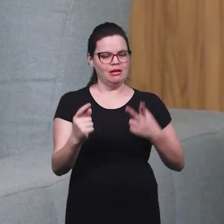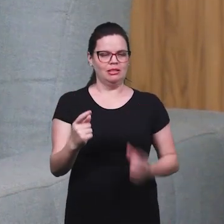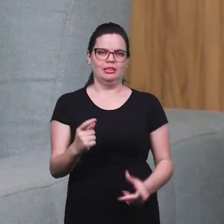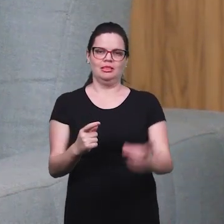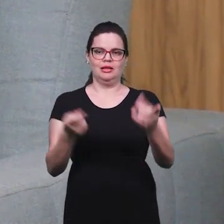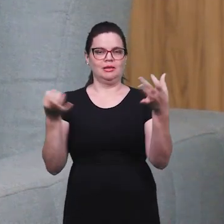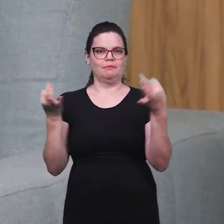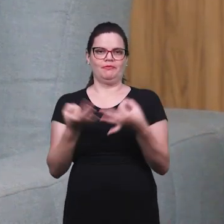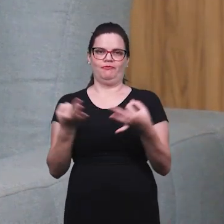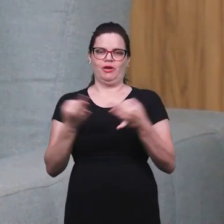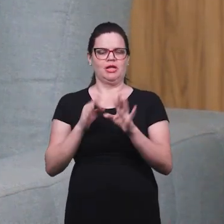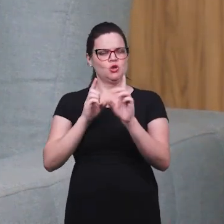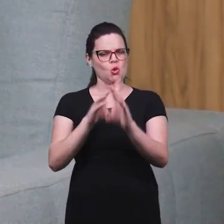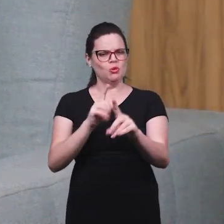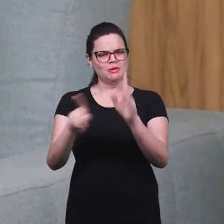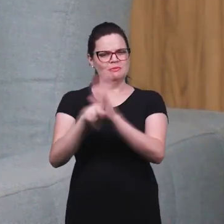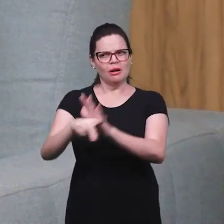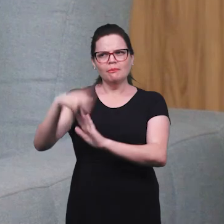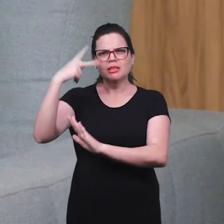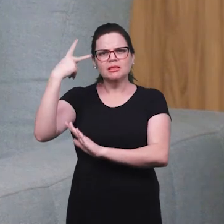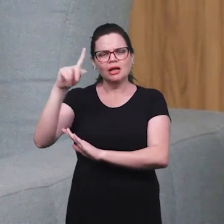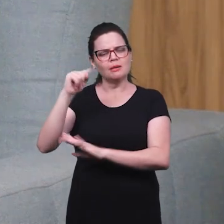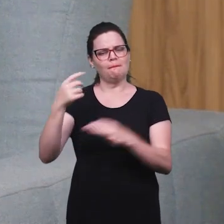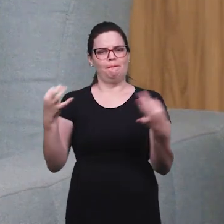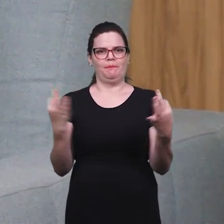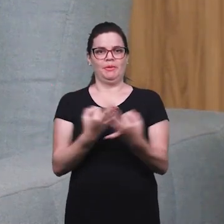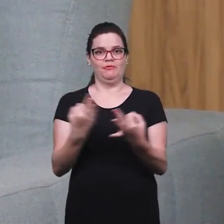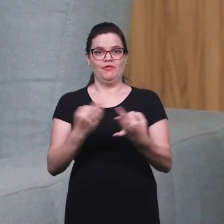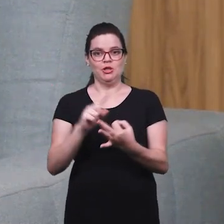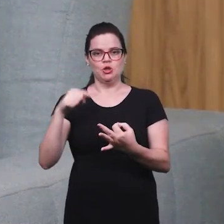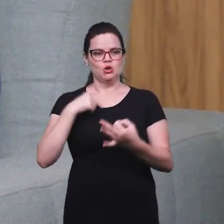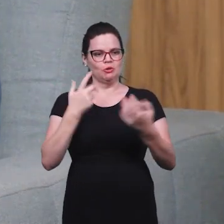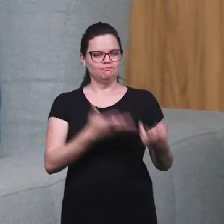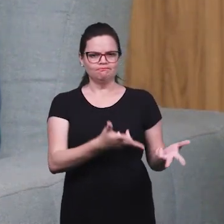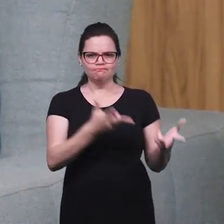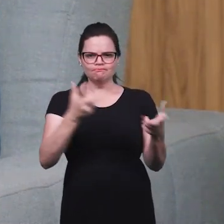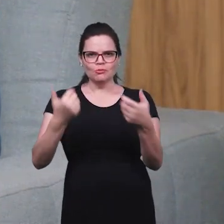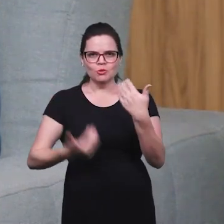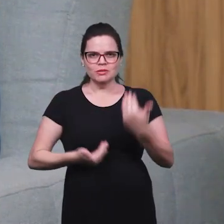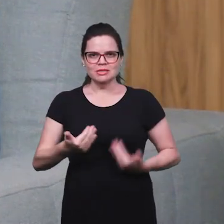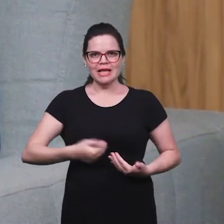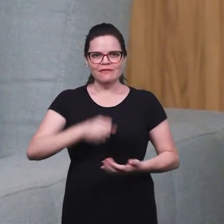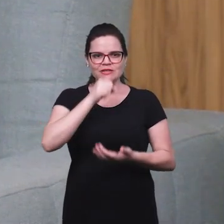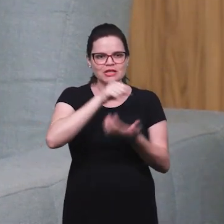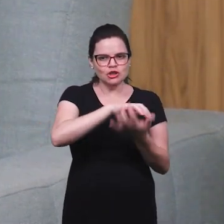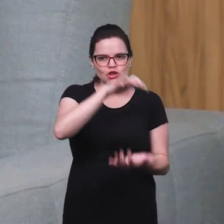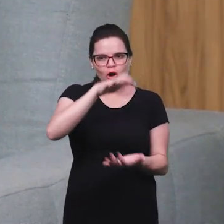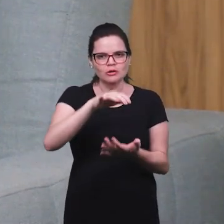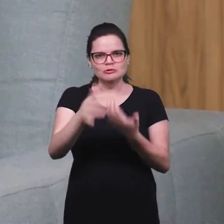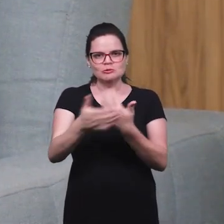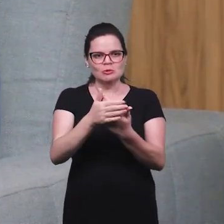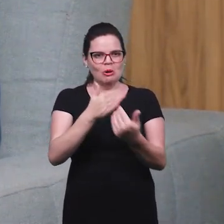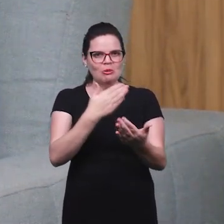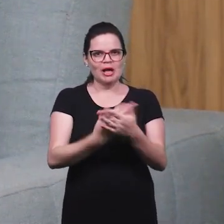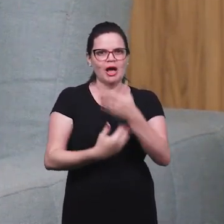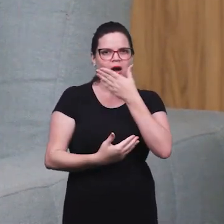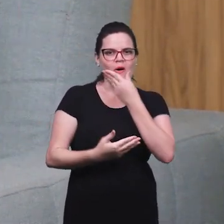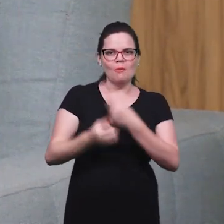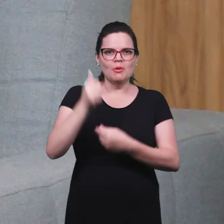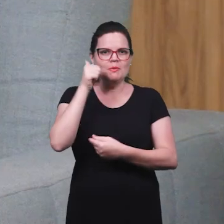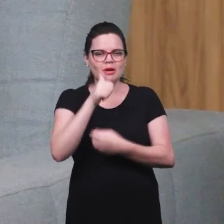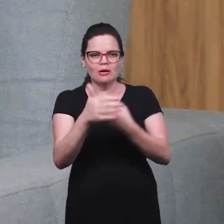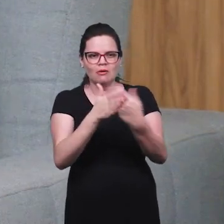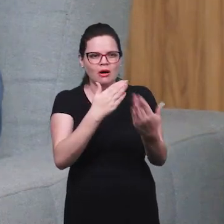é perfeita. E quando nós vemos a doutrina na vida dos nossos irmãos idosos, sejam eles homens